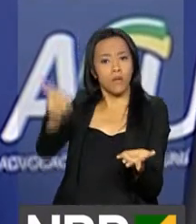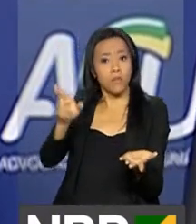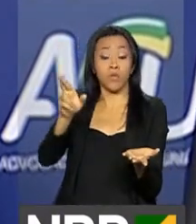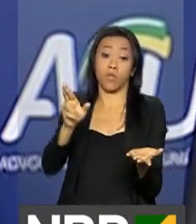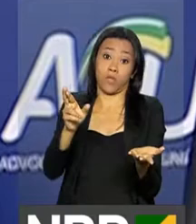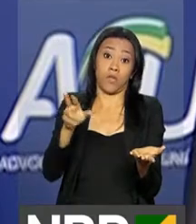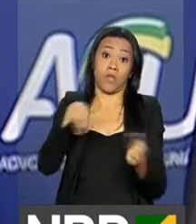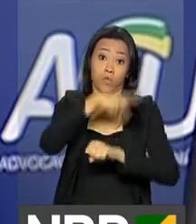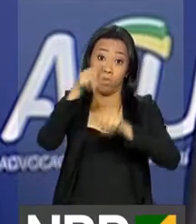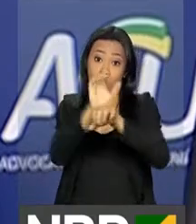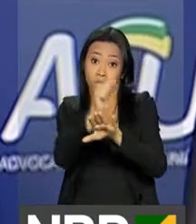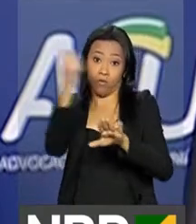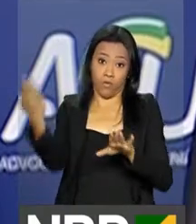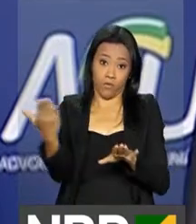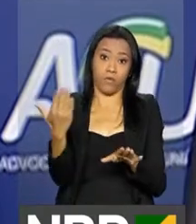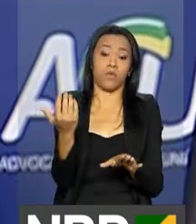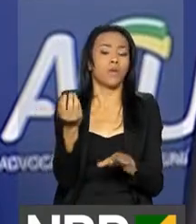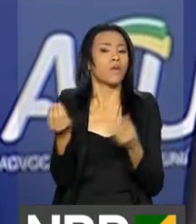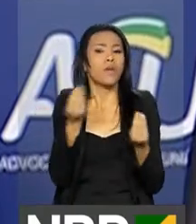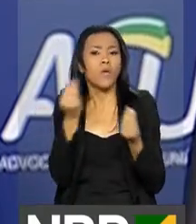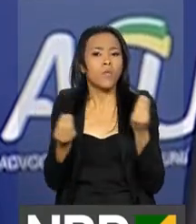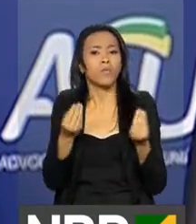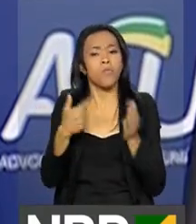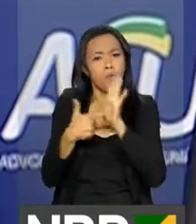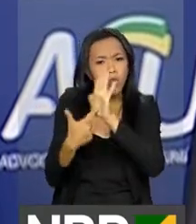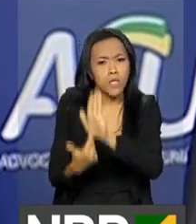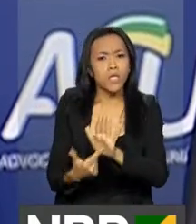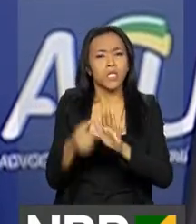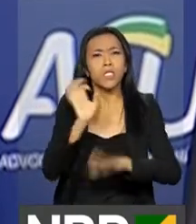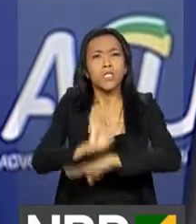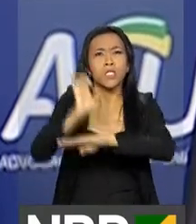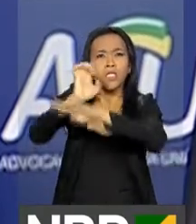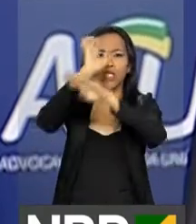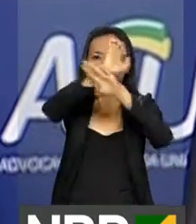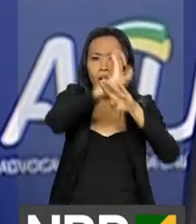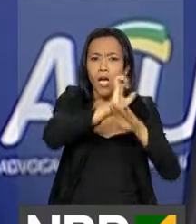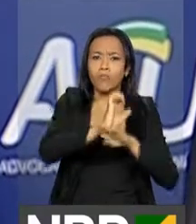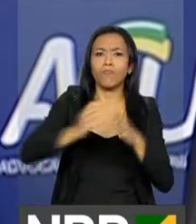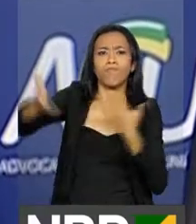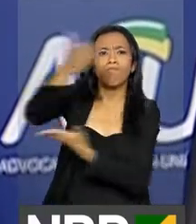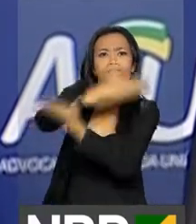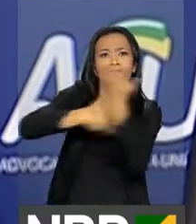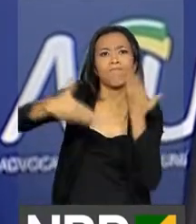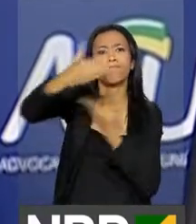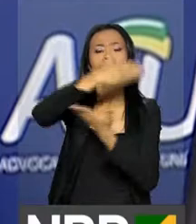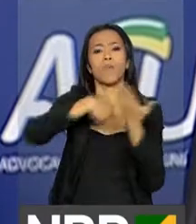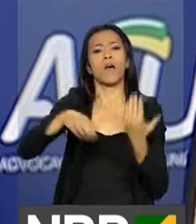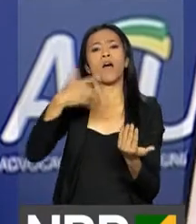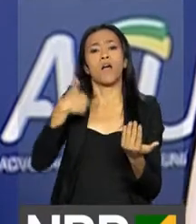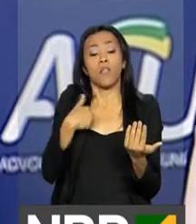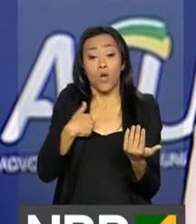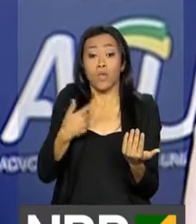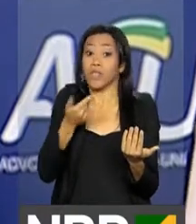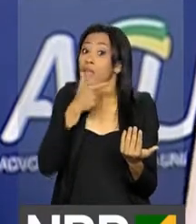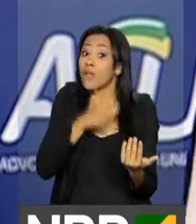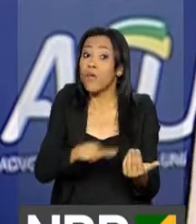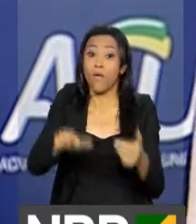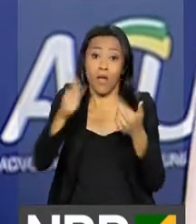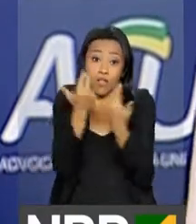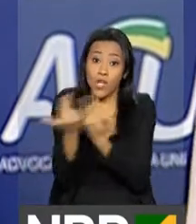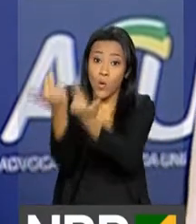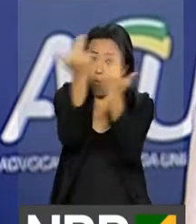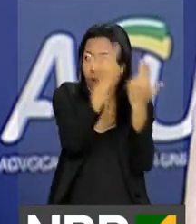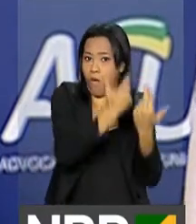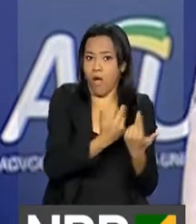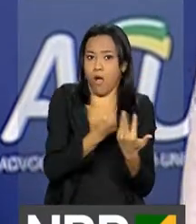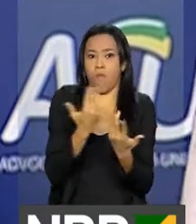merece trazendo e refletindo exatamente federalismo de cooperação falamos a mesma língua e fazemos uma defesa eficiente para isso